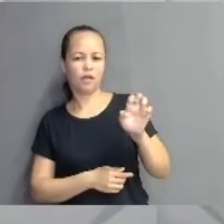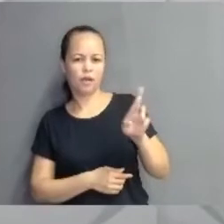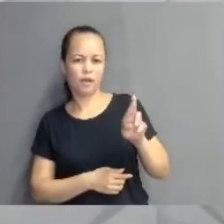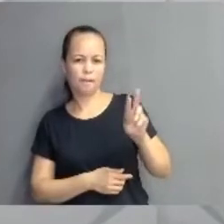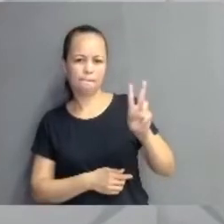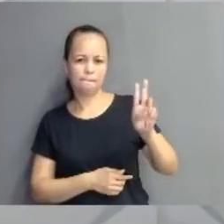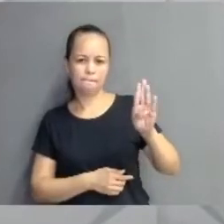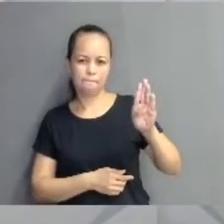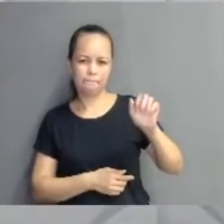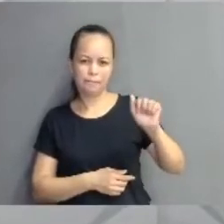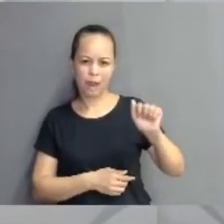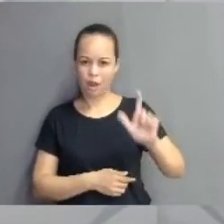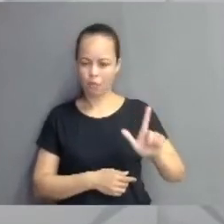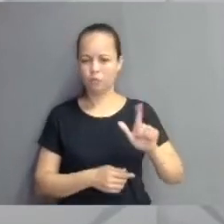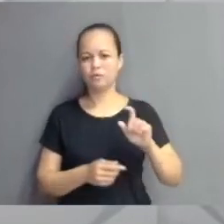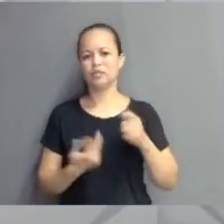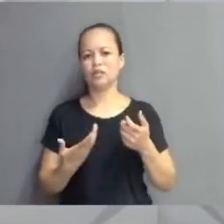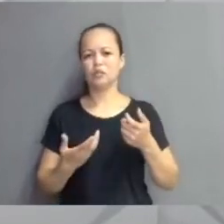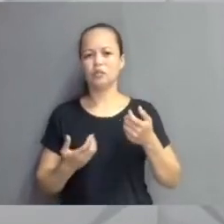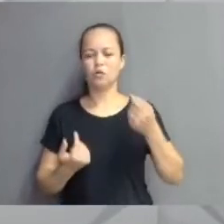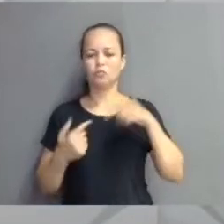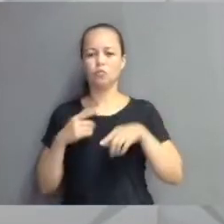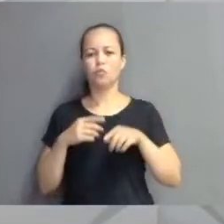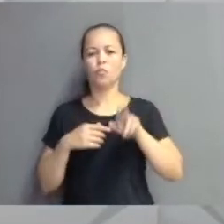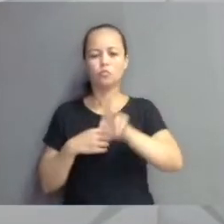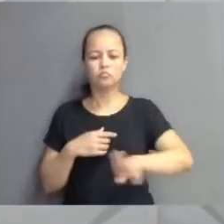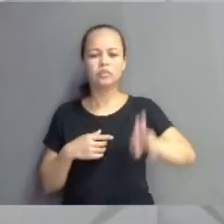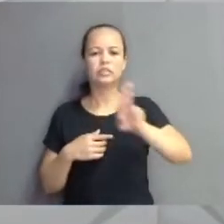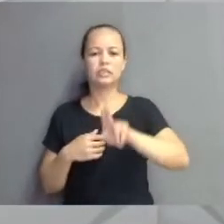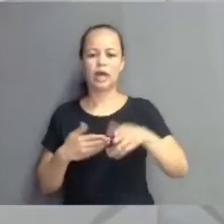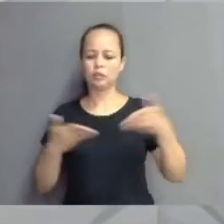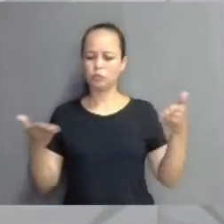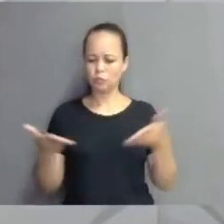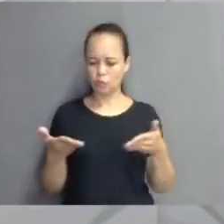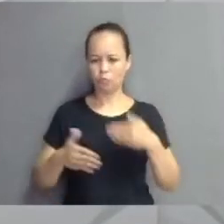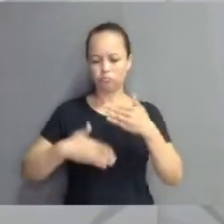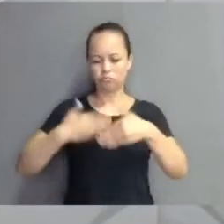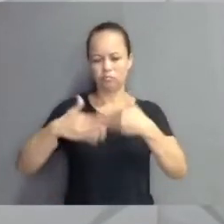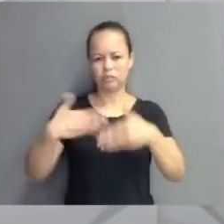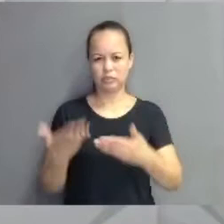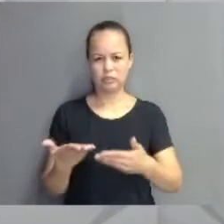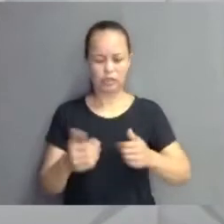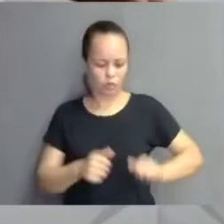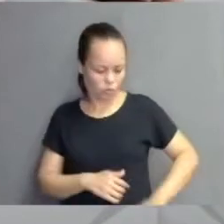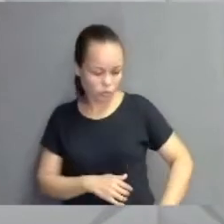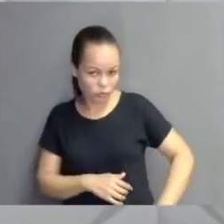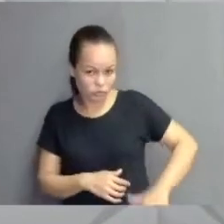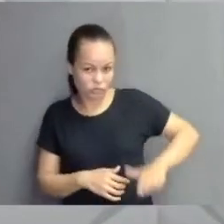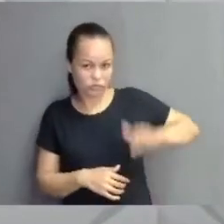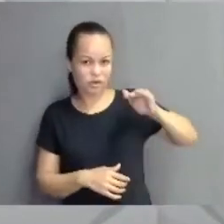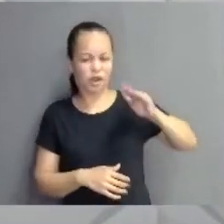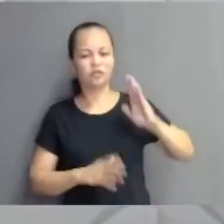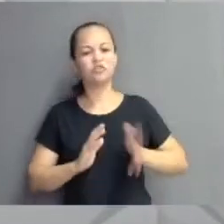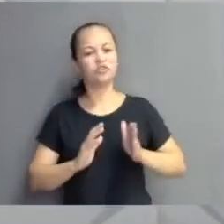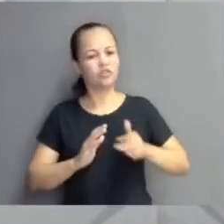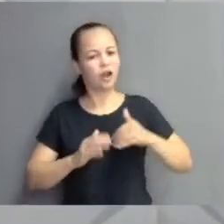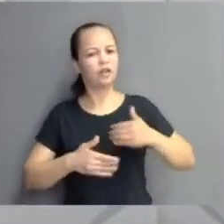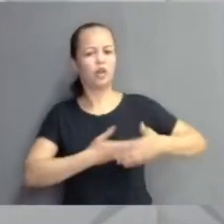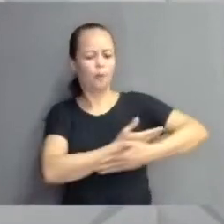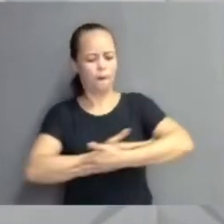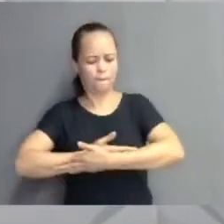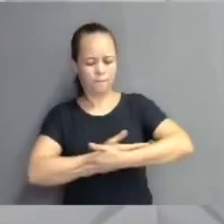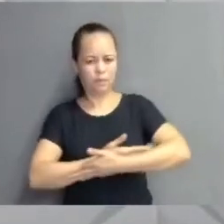são muito usados hoje bom E desde cedo que você utiliza como eu falei que o bebê